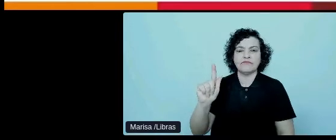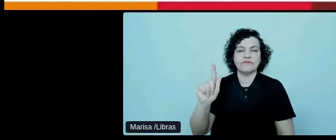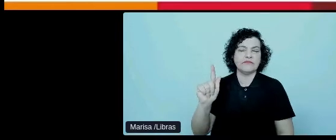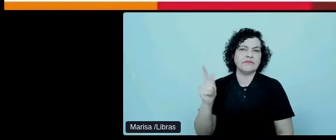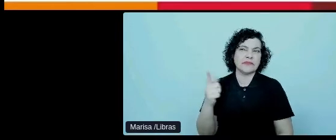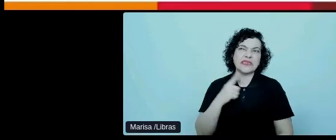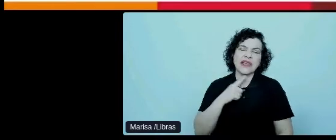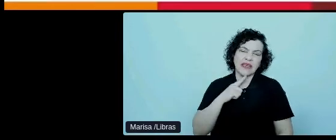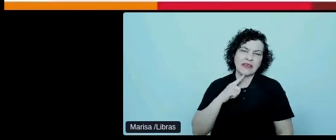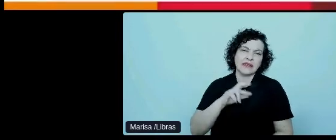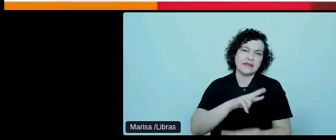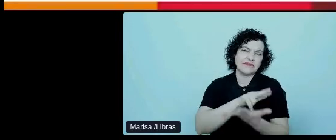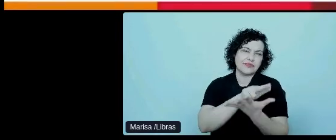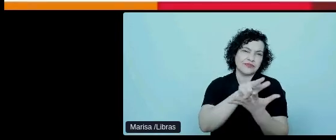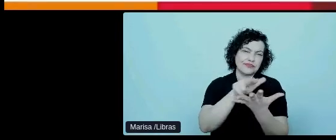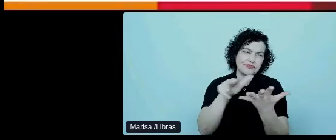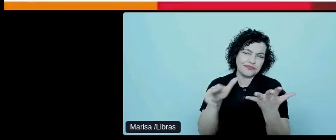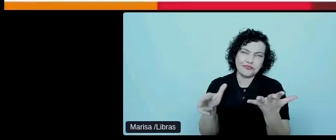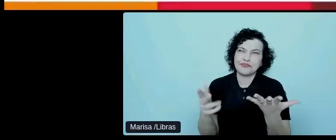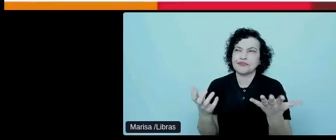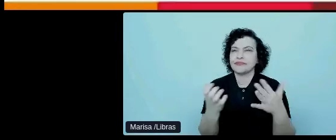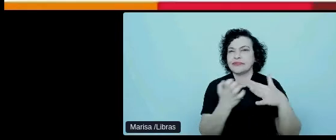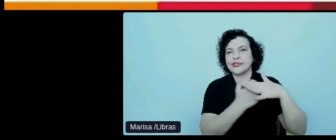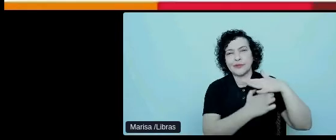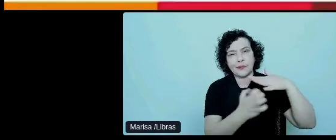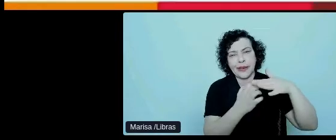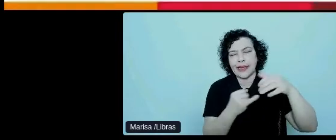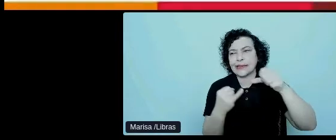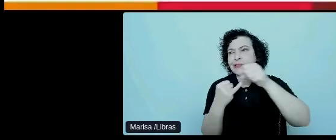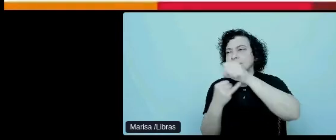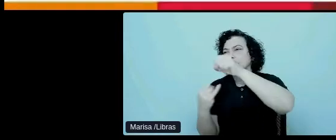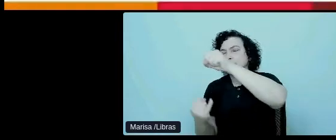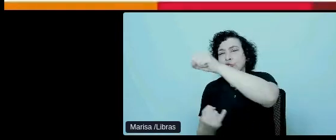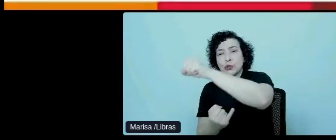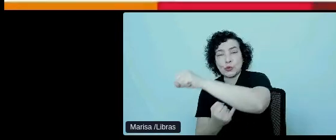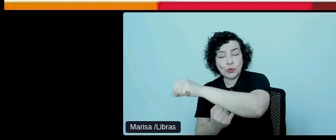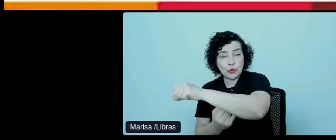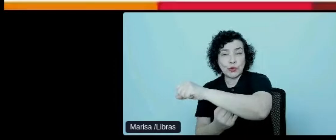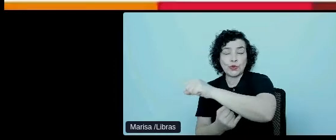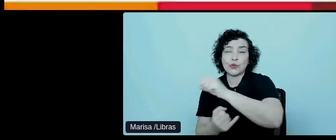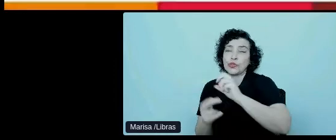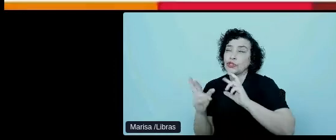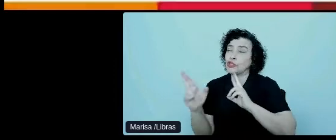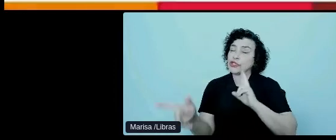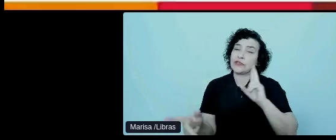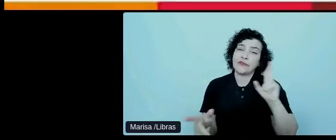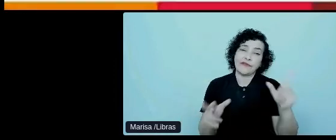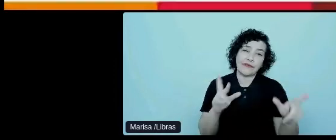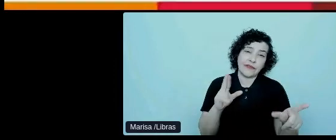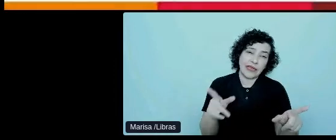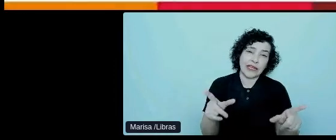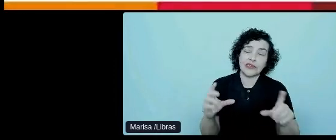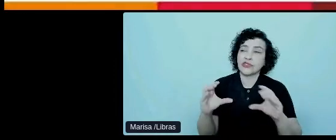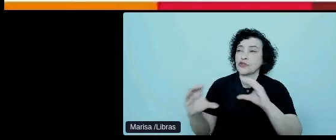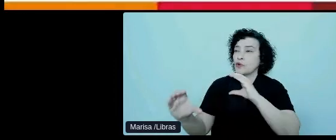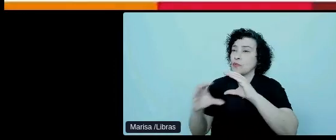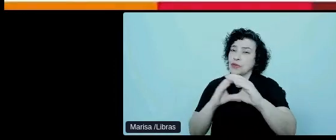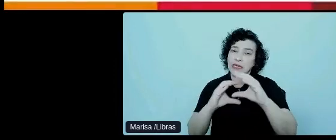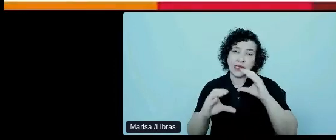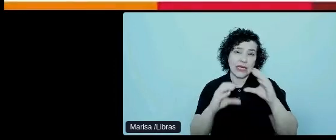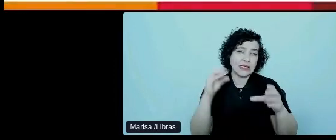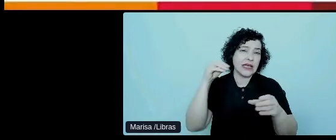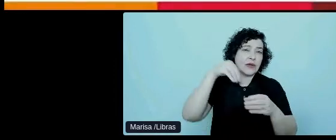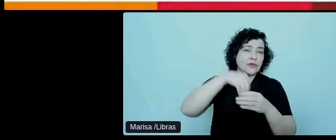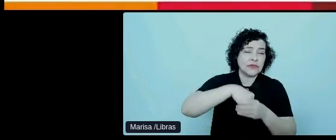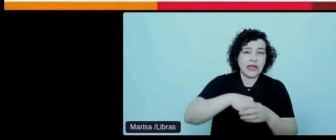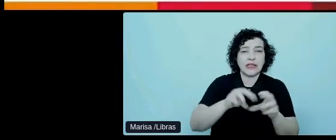existem vários tipos de corporações, organizações, empresas, o mais diferente tipo de comunicação dentro da web. Às